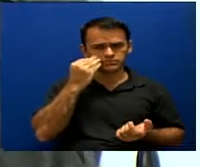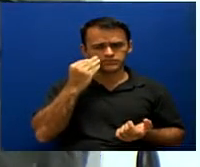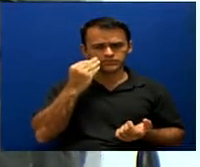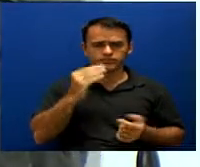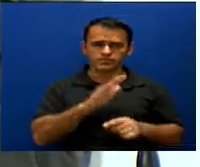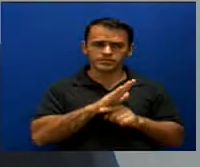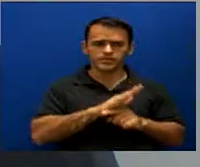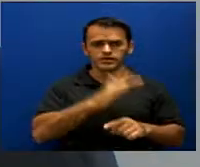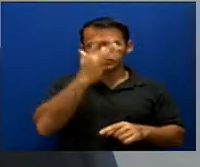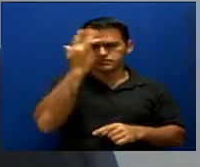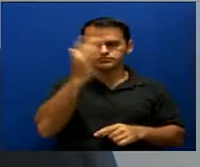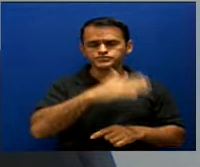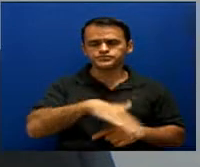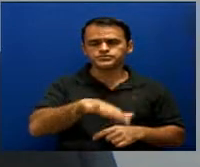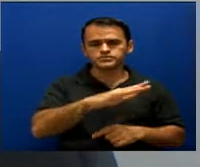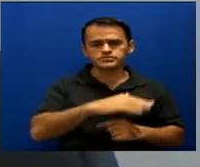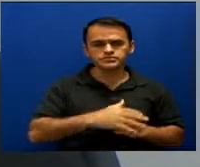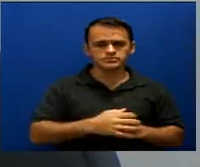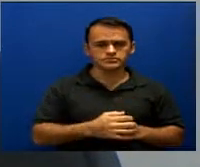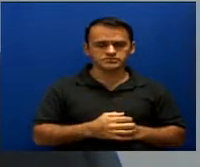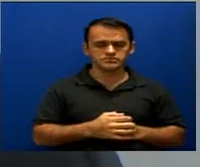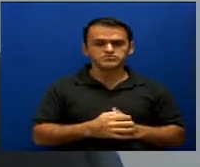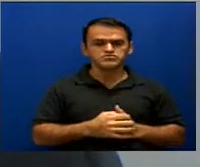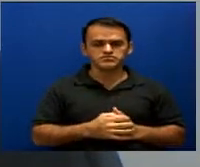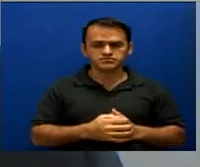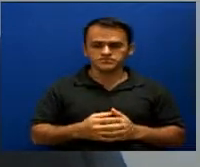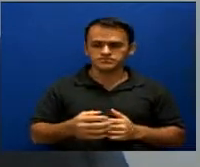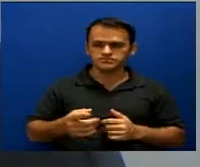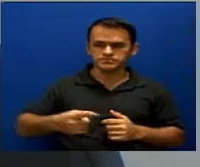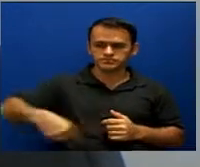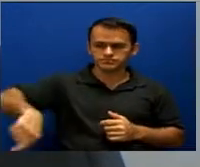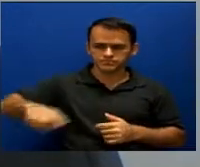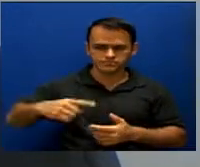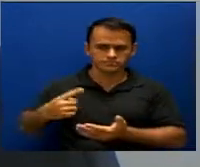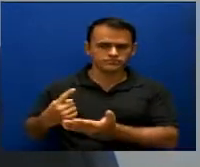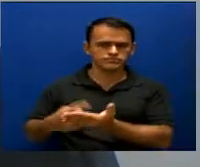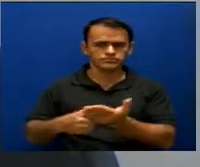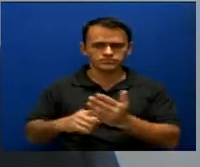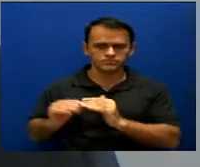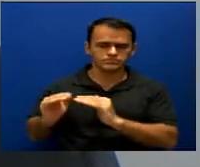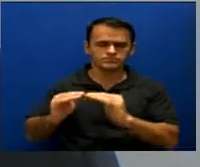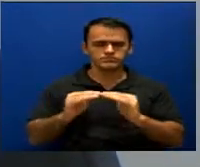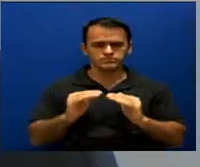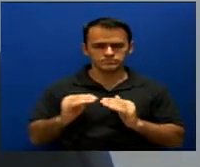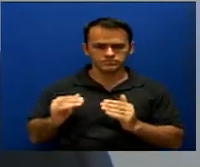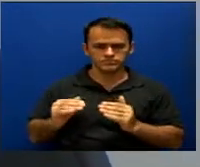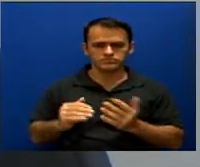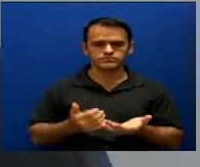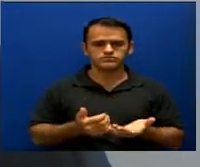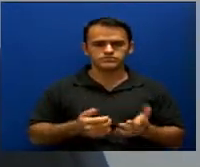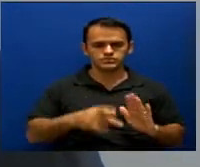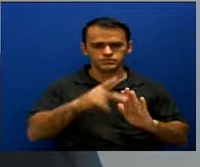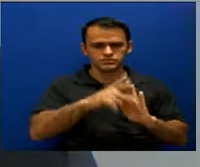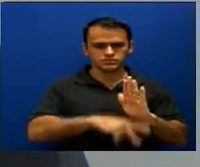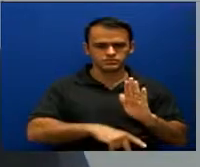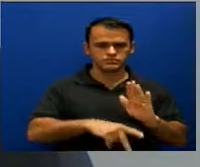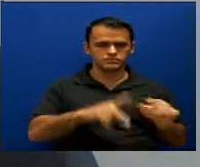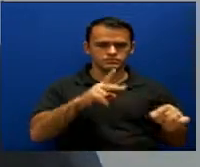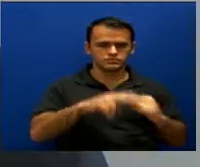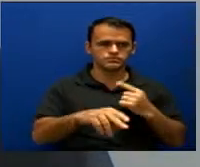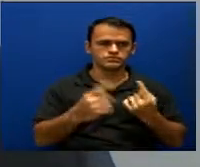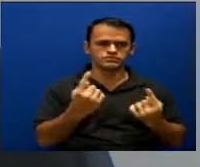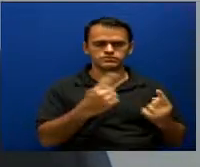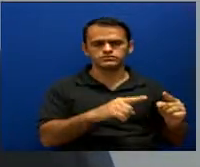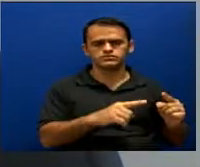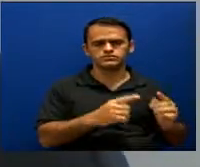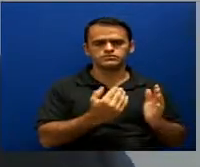essa população. A gente chegou no comum acordo aqui que a gente concorda na derrubada do parecer, como qual a emenda? Do Martinez.